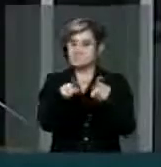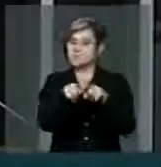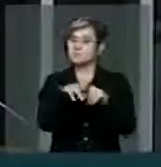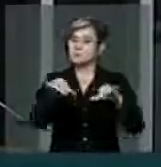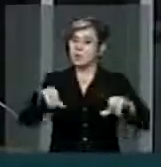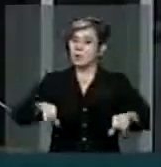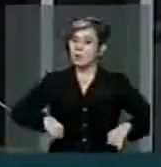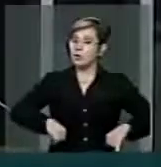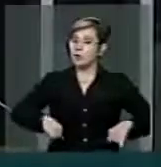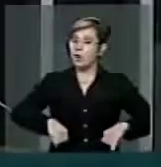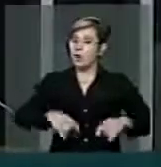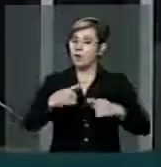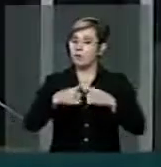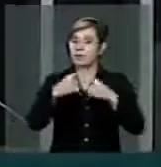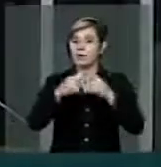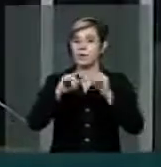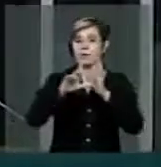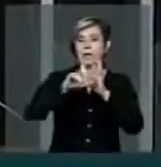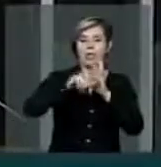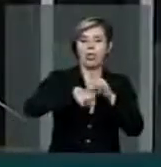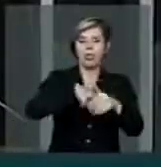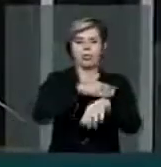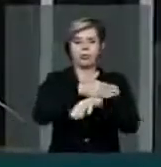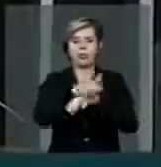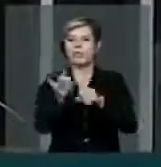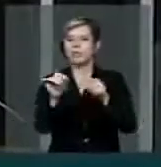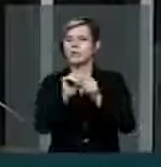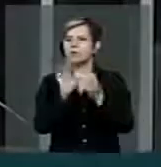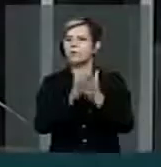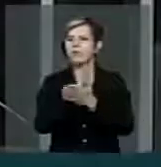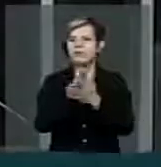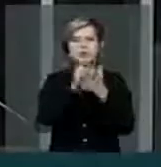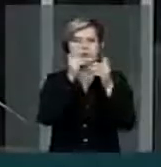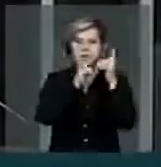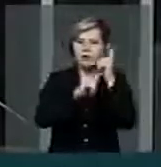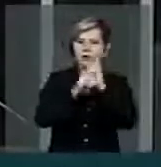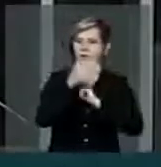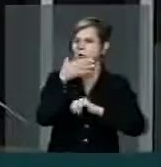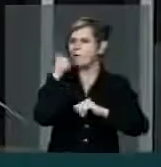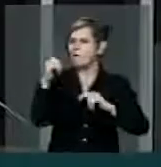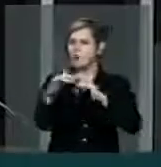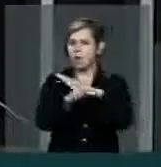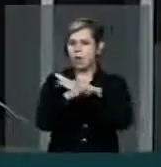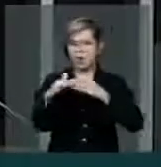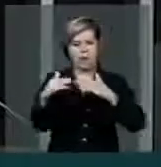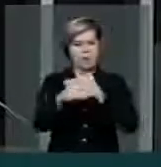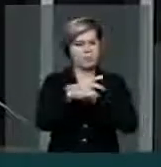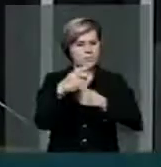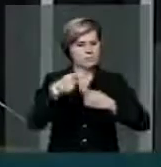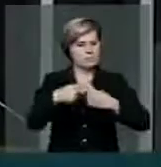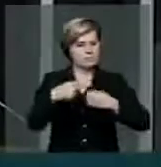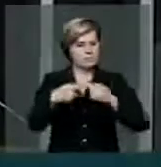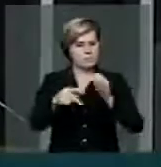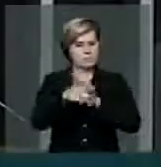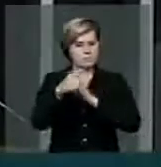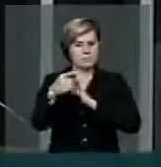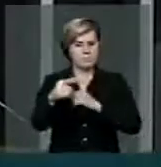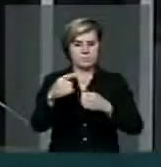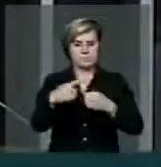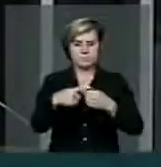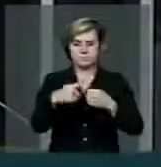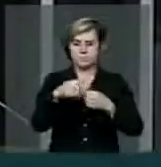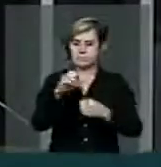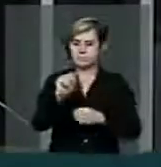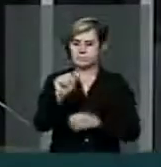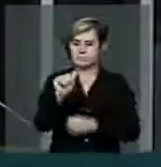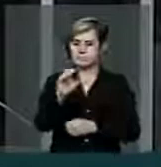com atrasos, porém, e nada faz para melhorar a mobilidade urbana na área Itaquibacanga, lá em São Luís, pois